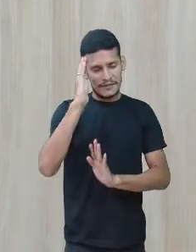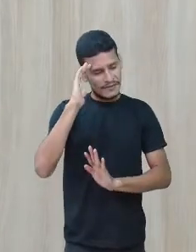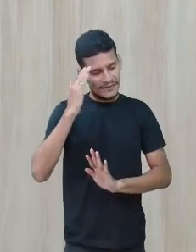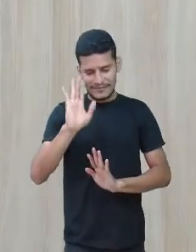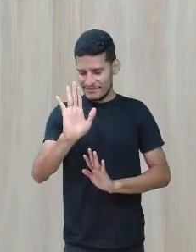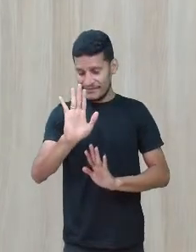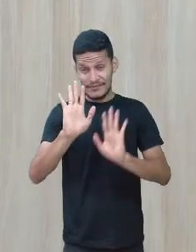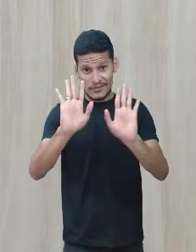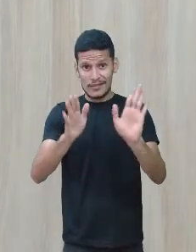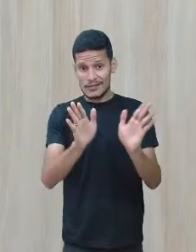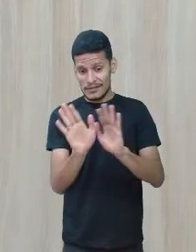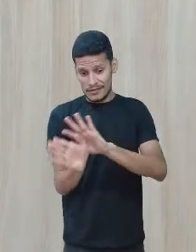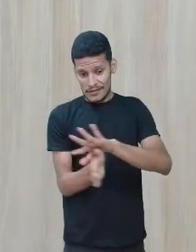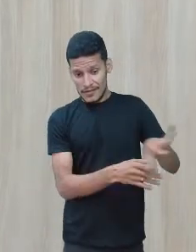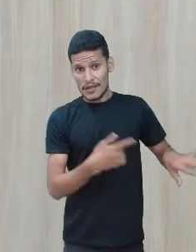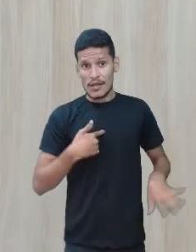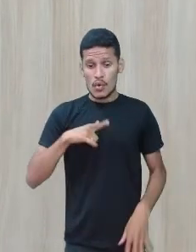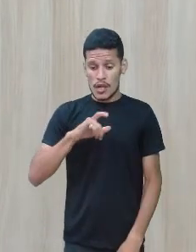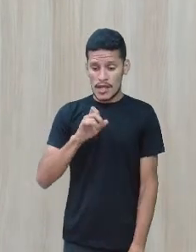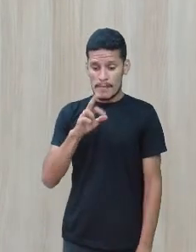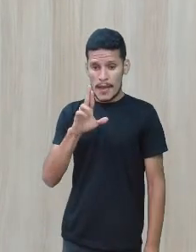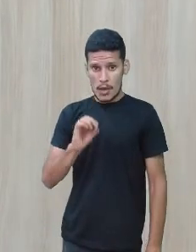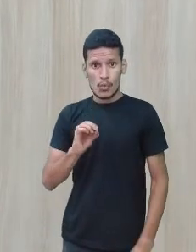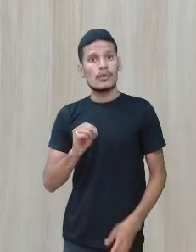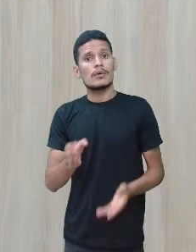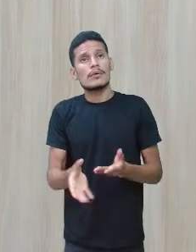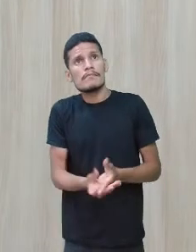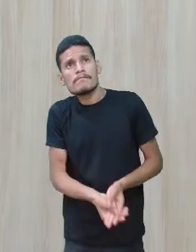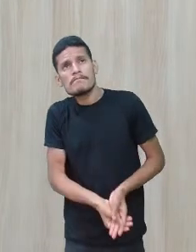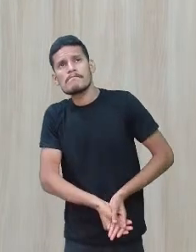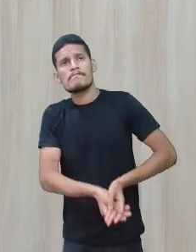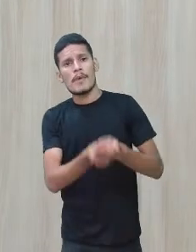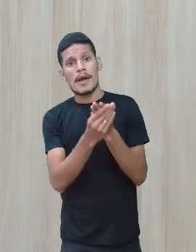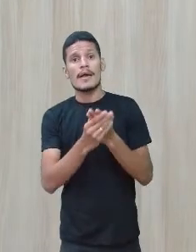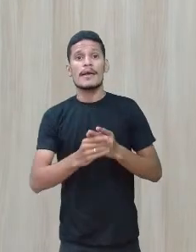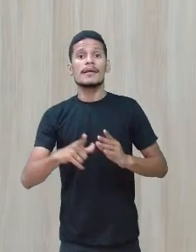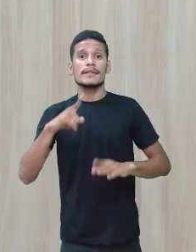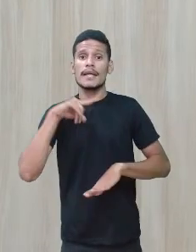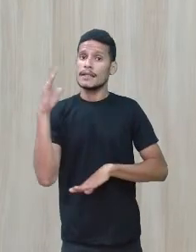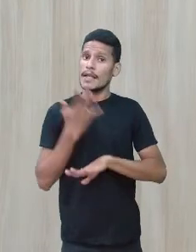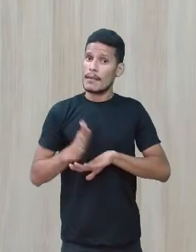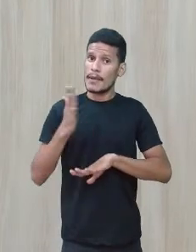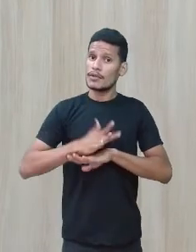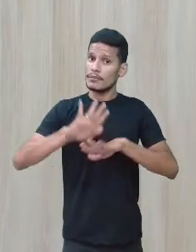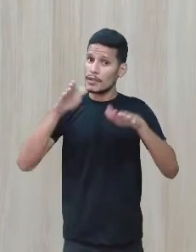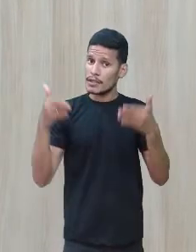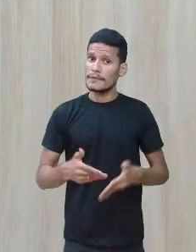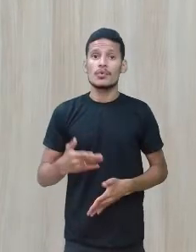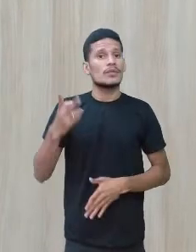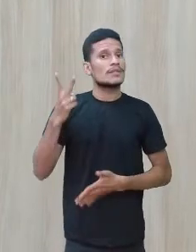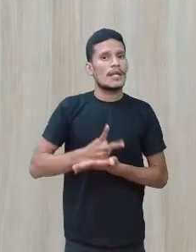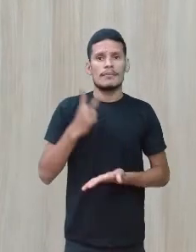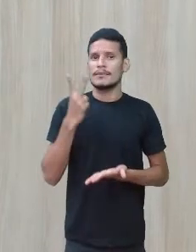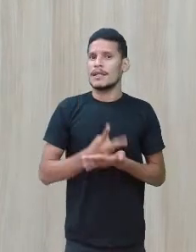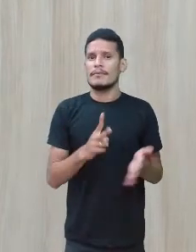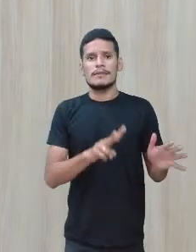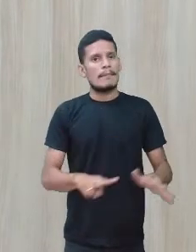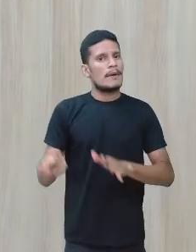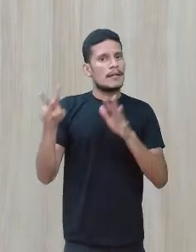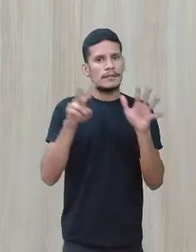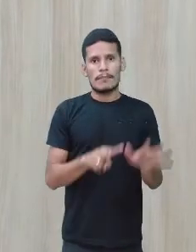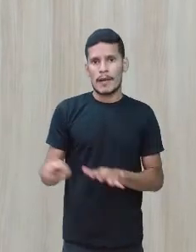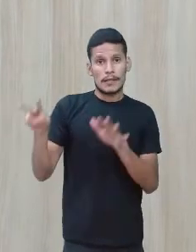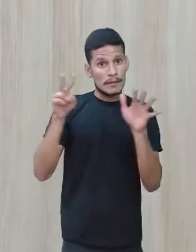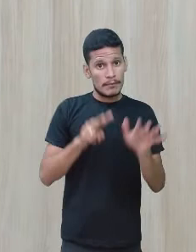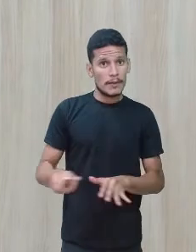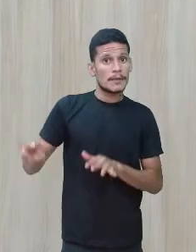eu treinava de líbero. Então eu fazia esse treinamento específico para isso. Toda semana. Por